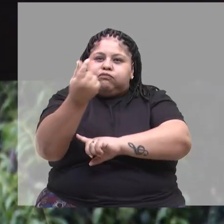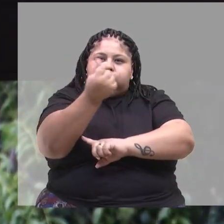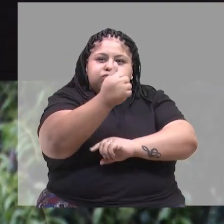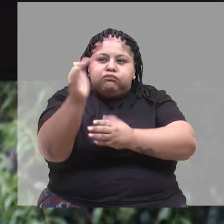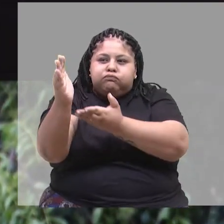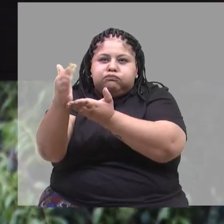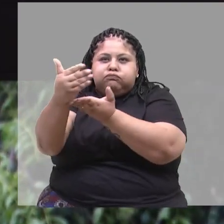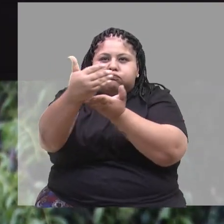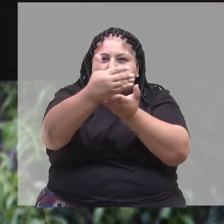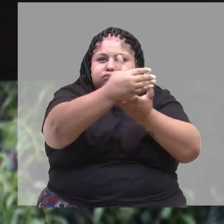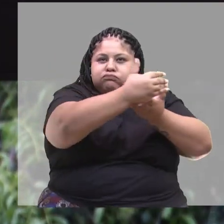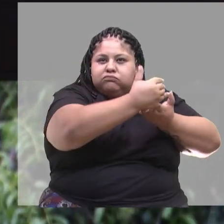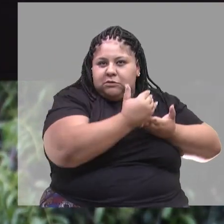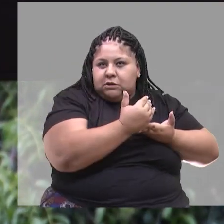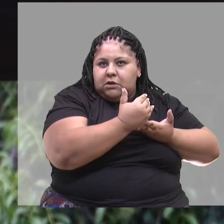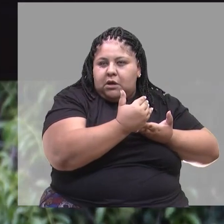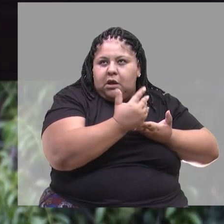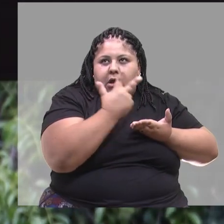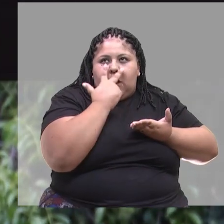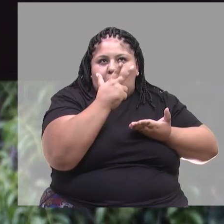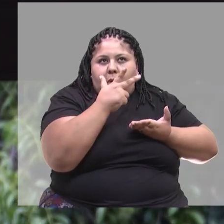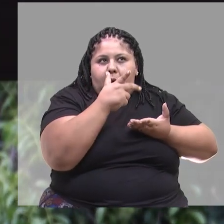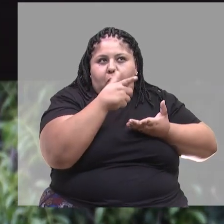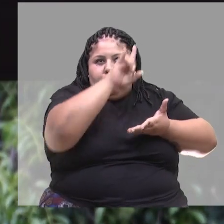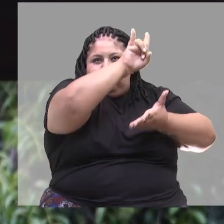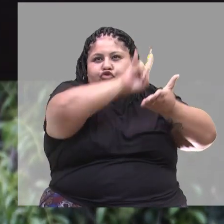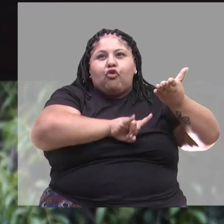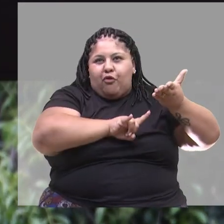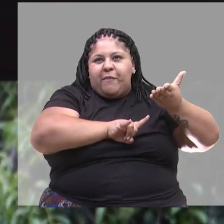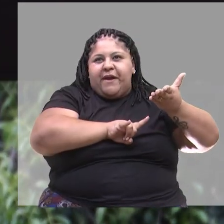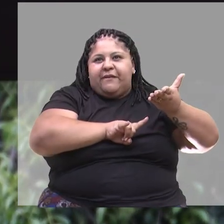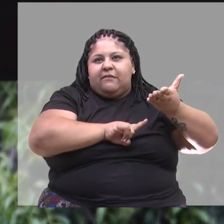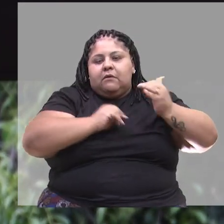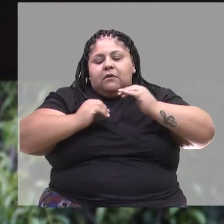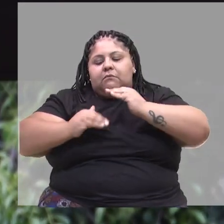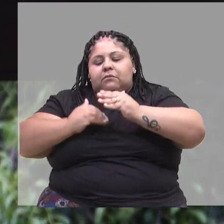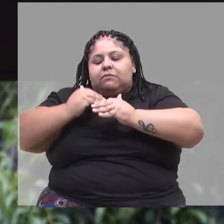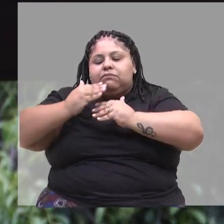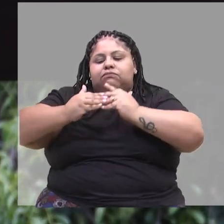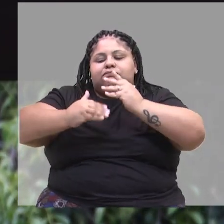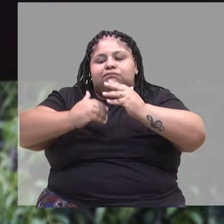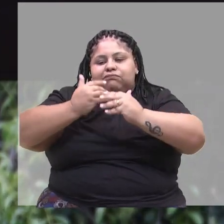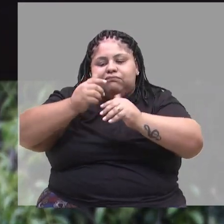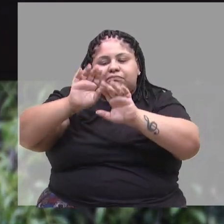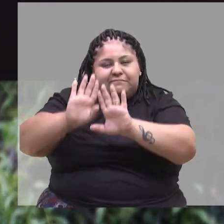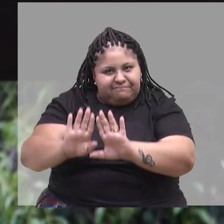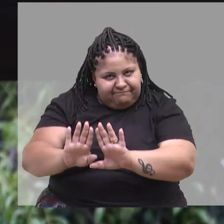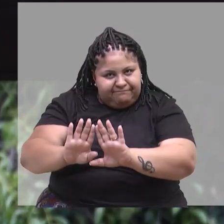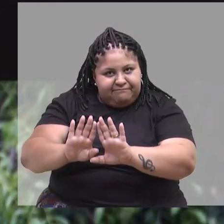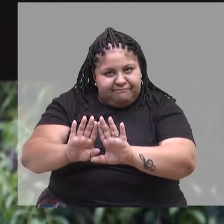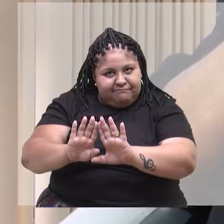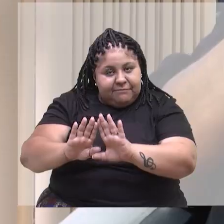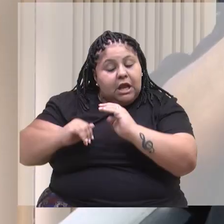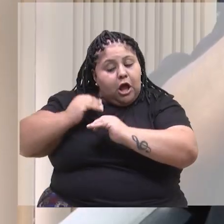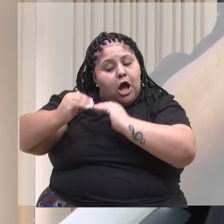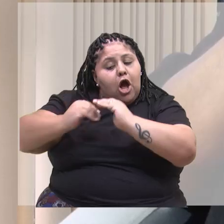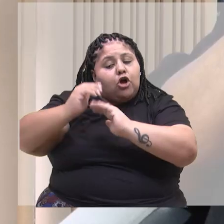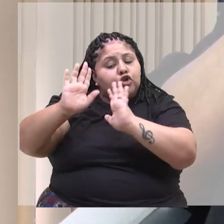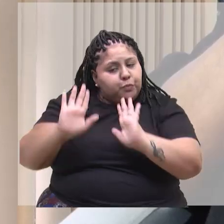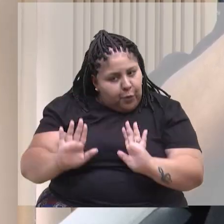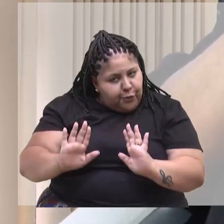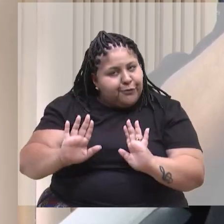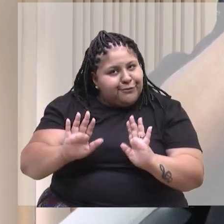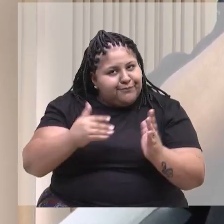recursos, é como se fosse uma certificação, e isso a gente vai avançando aos pouquinhos. Né, Reis? Vamos aos